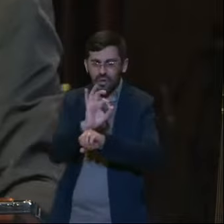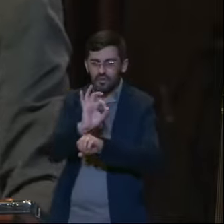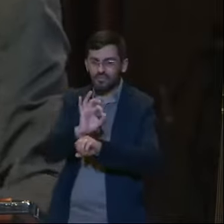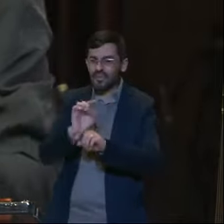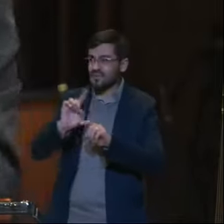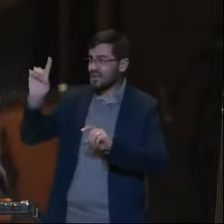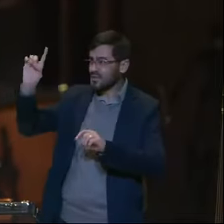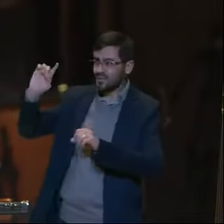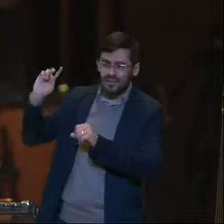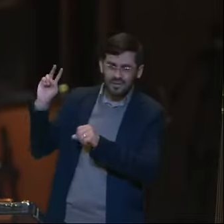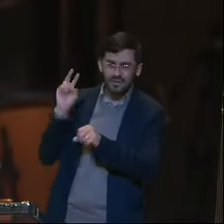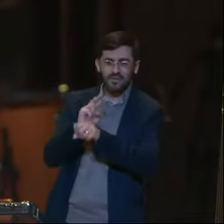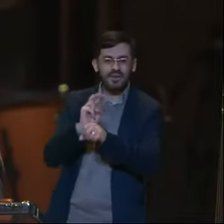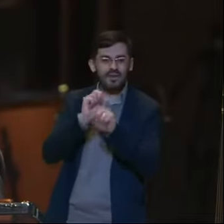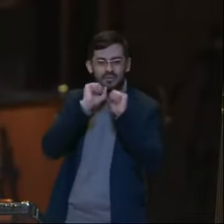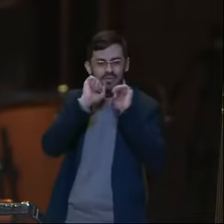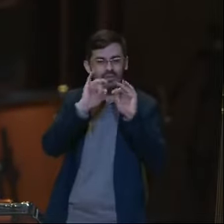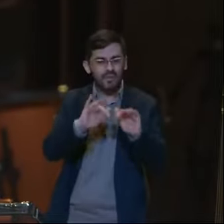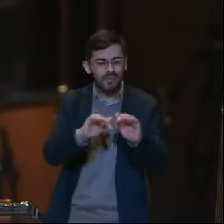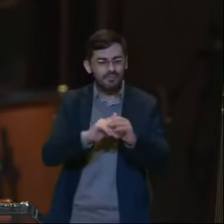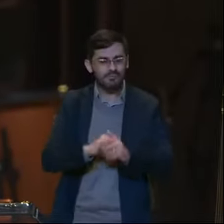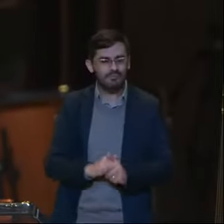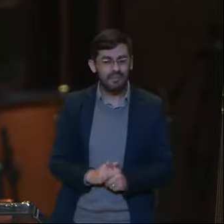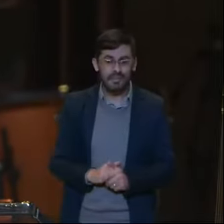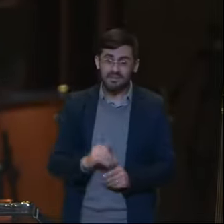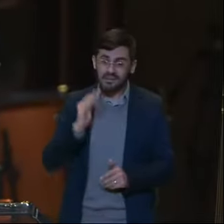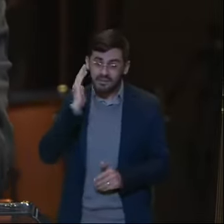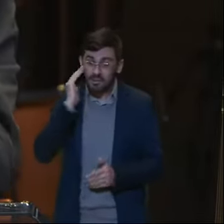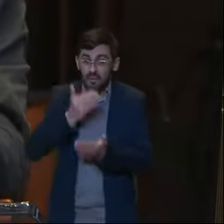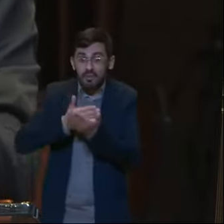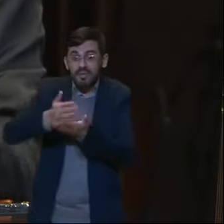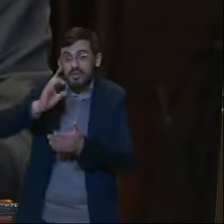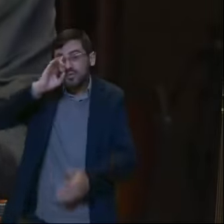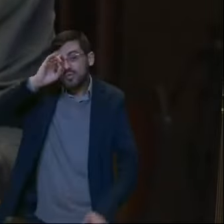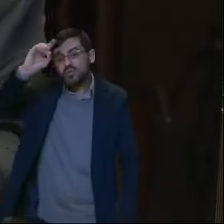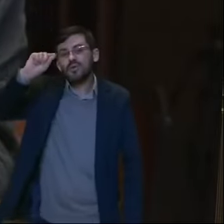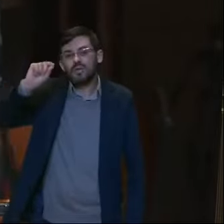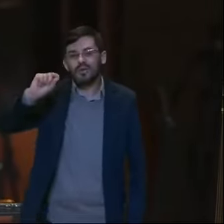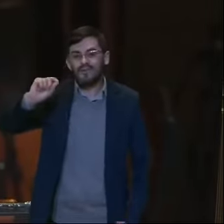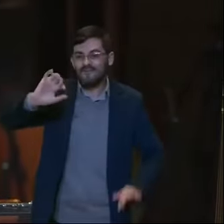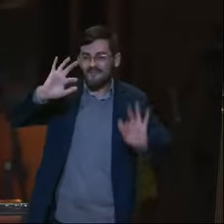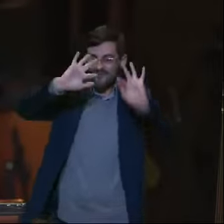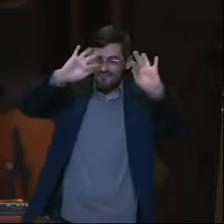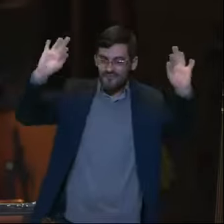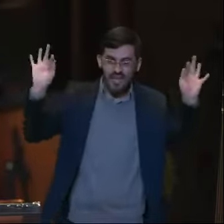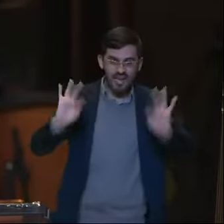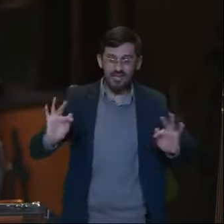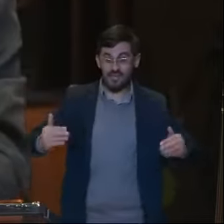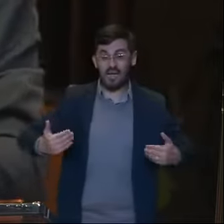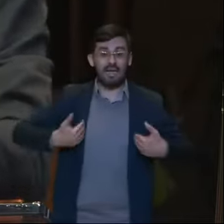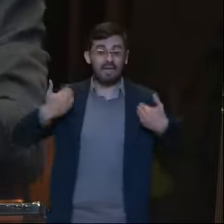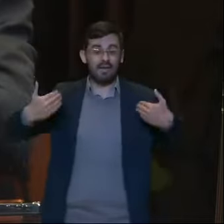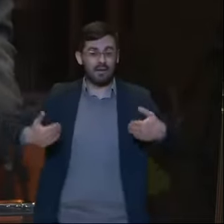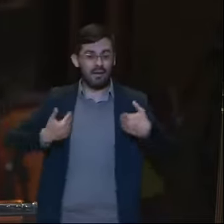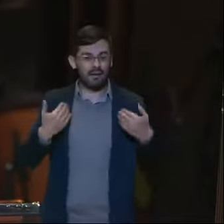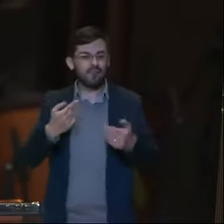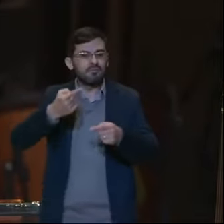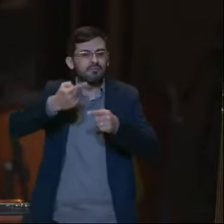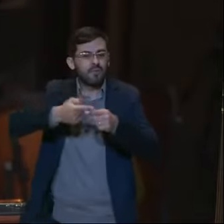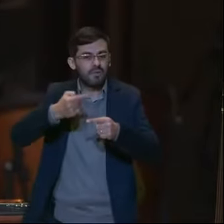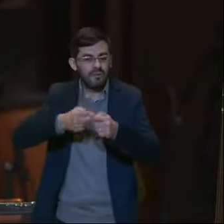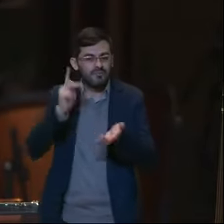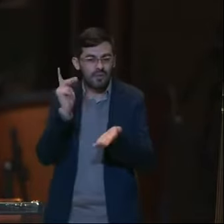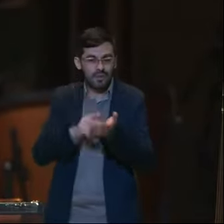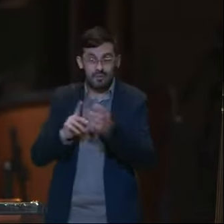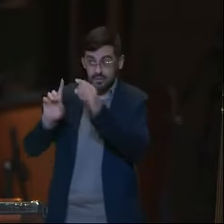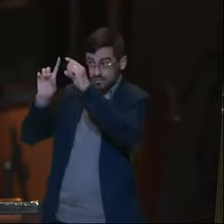Irmãos, eu não preciso nem dizer para vocês como é que eu comecei meu dia. Comecei meu dia animadíssimo, alegre, porque a